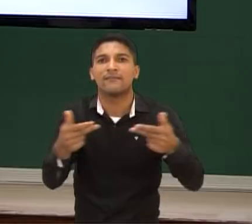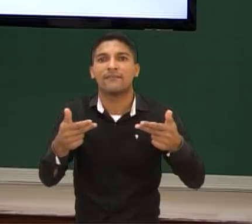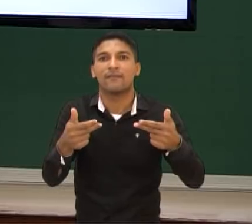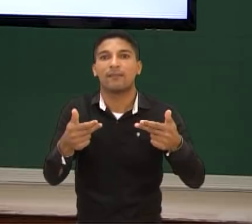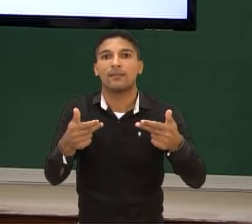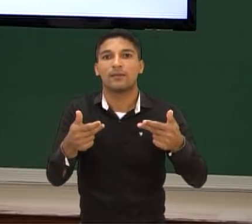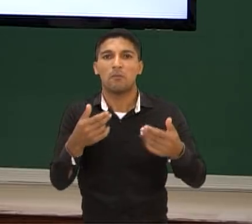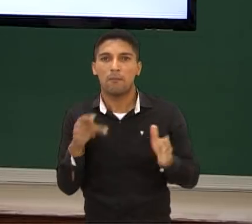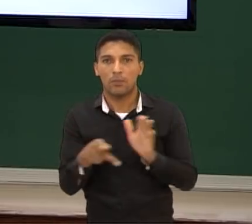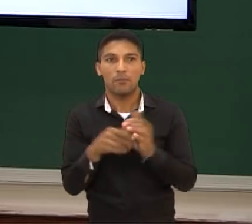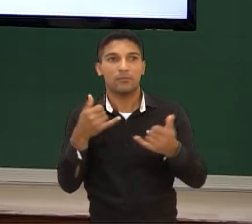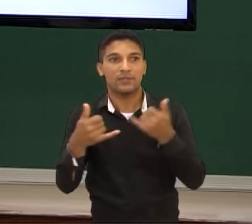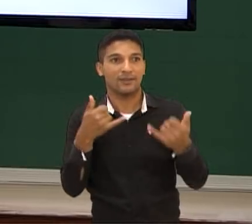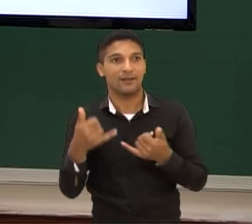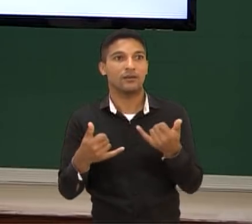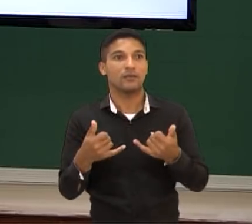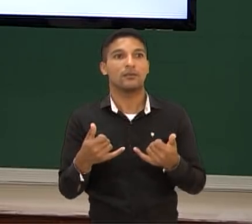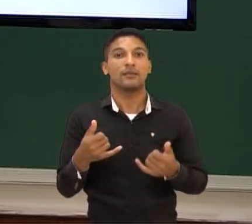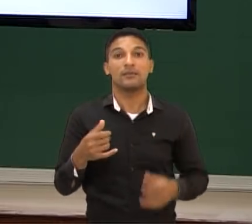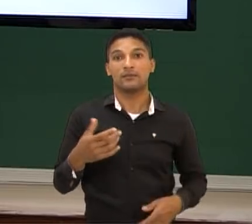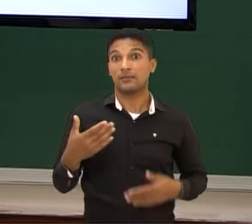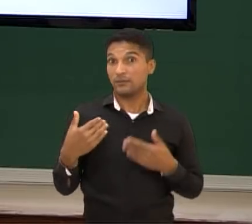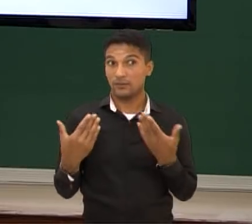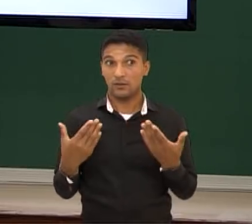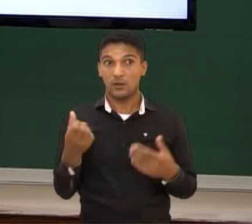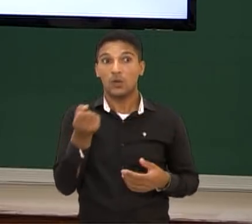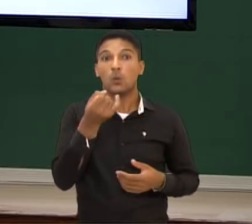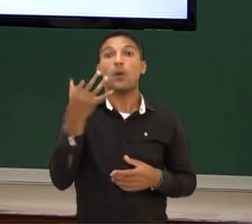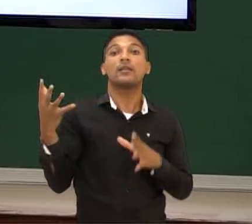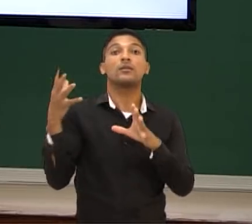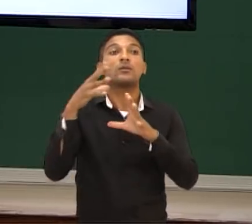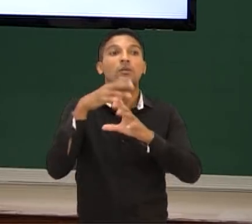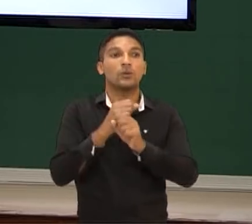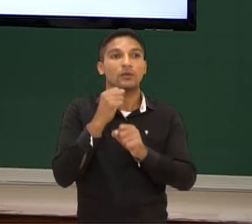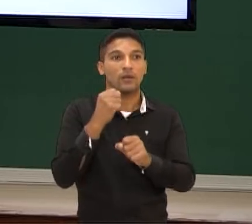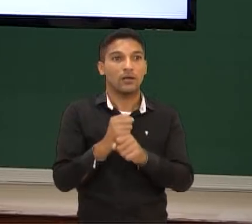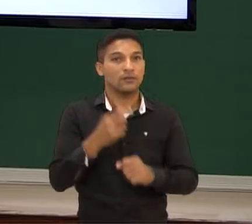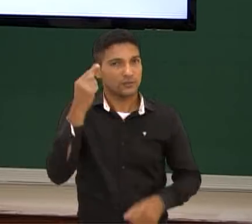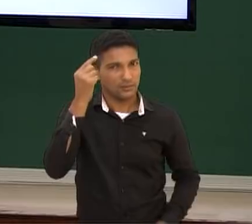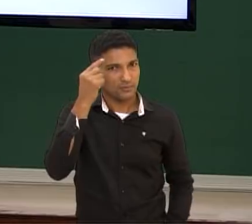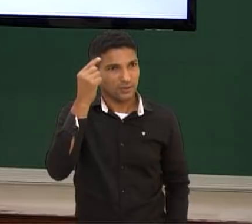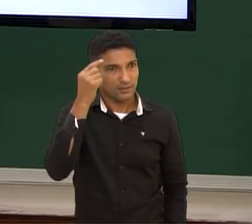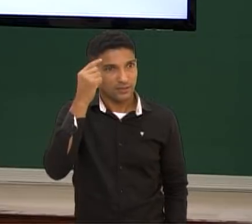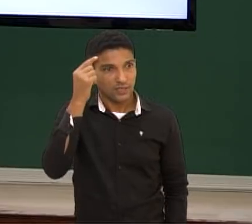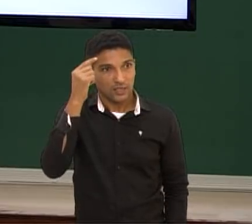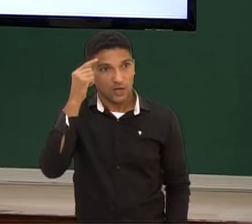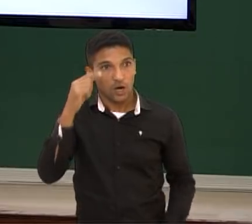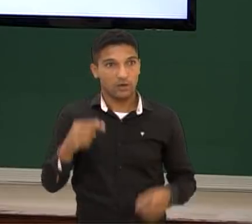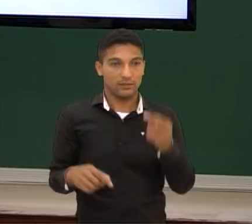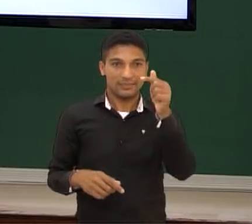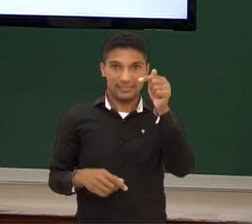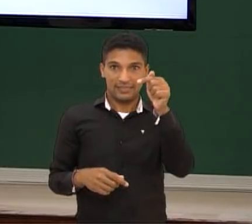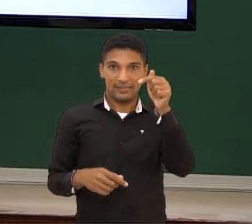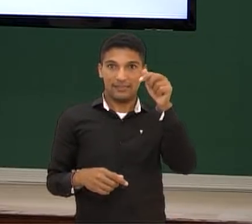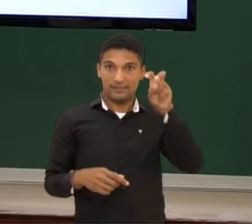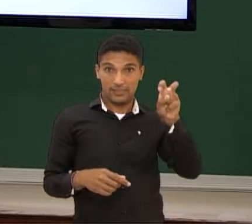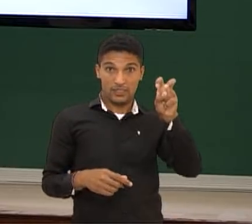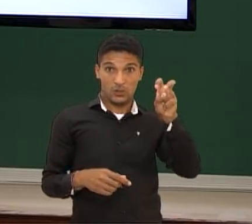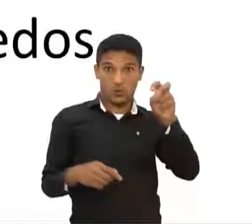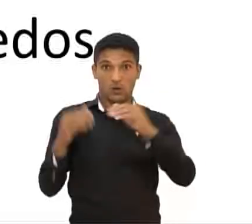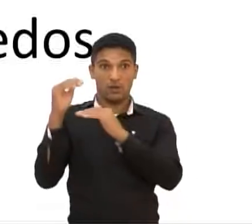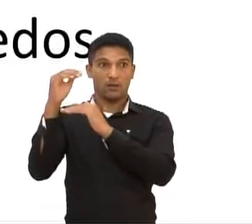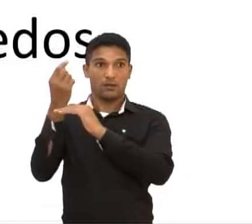das 6. Olha que interessante. Quanto que eu vou ter no total? Pensem da mesma forma que o probleminha anterior. Mais um tempinho